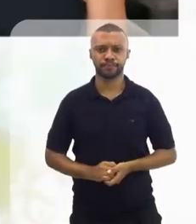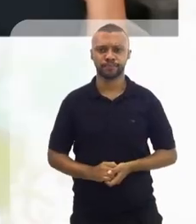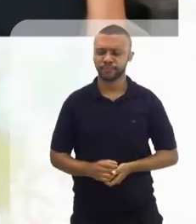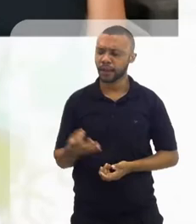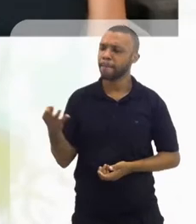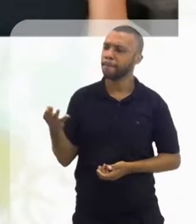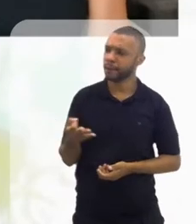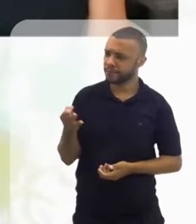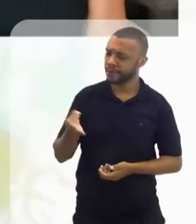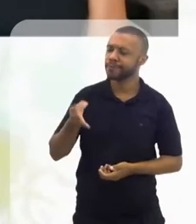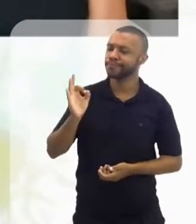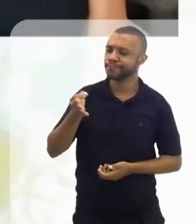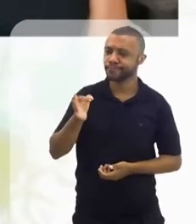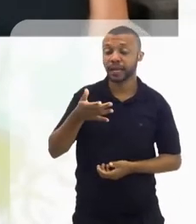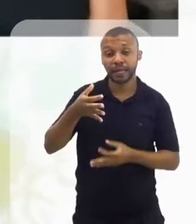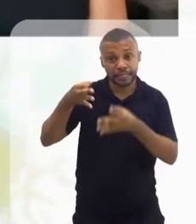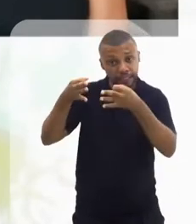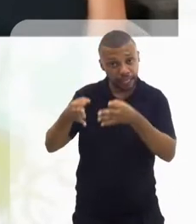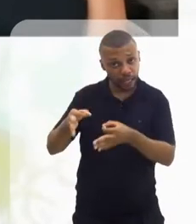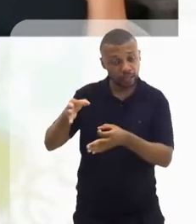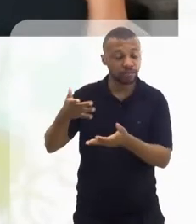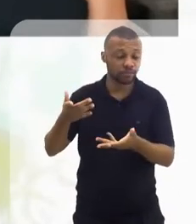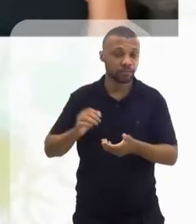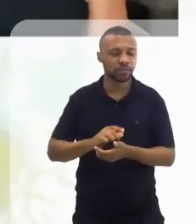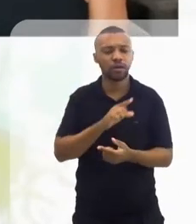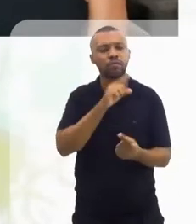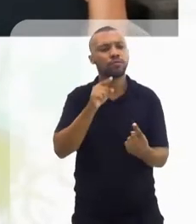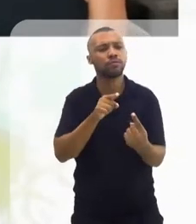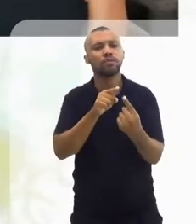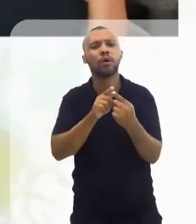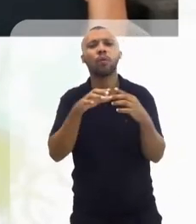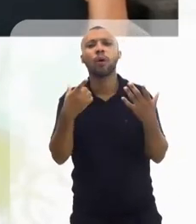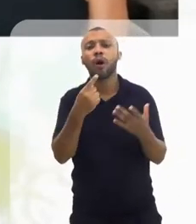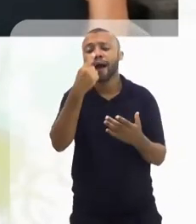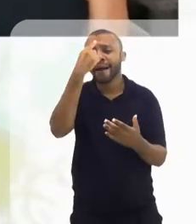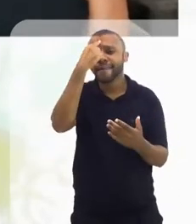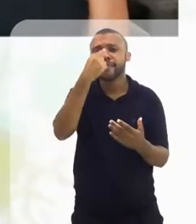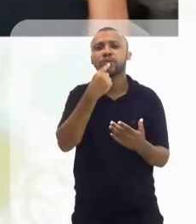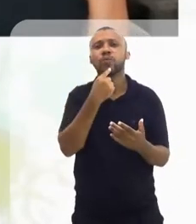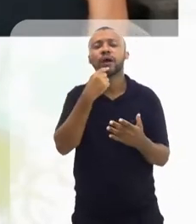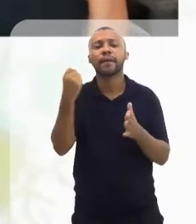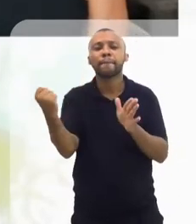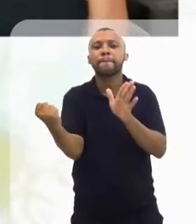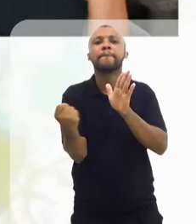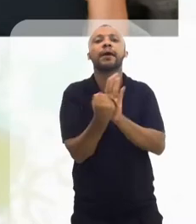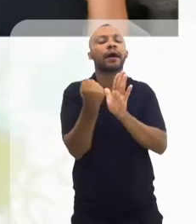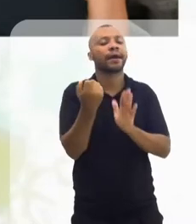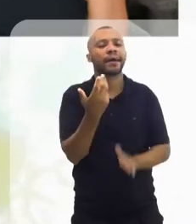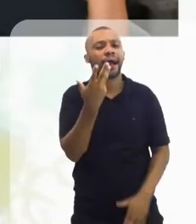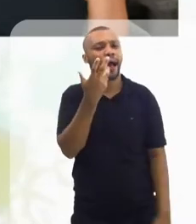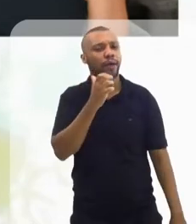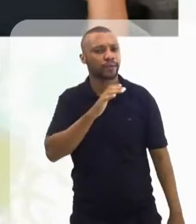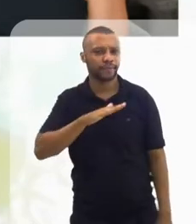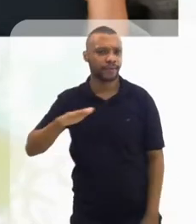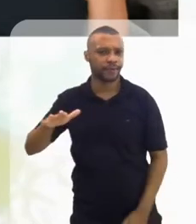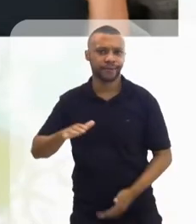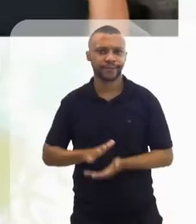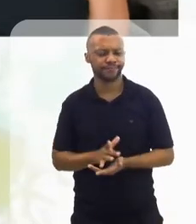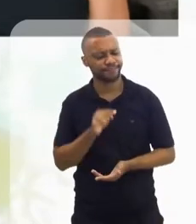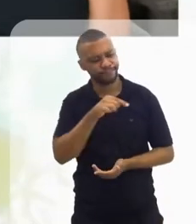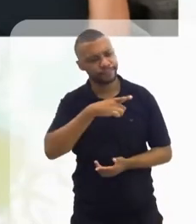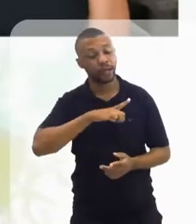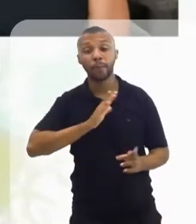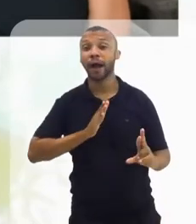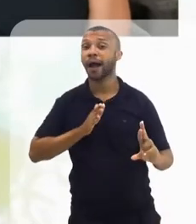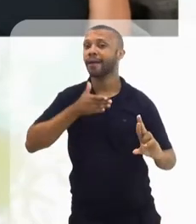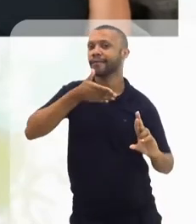Aí, perfeito. É exatamente isso. Nesse sentido, qual é a figura que marca a sua infância? Que você diz assim, poxa,